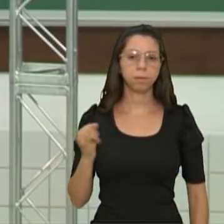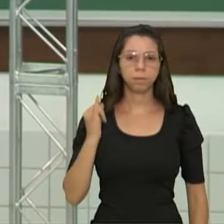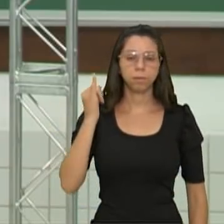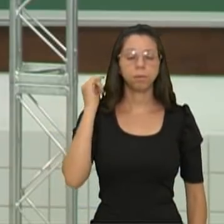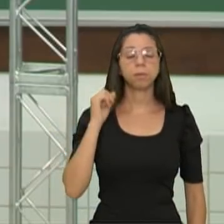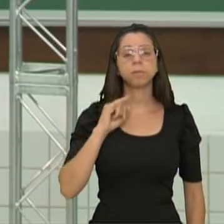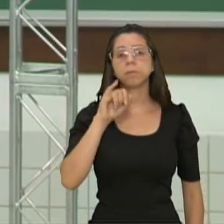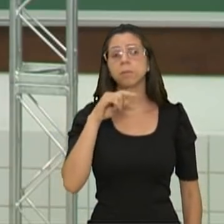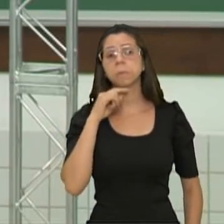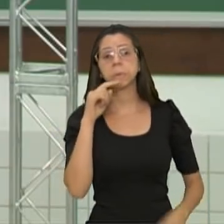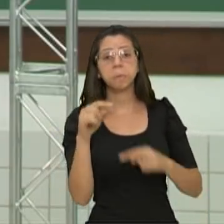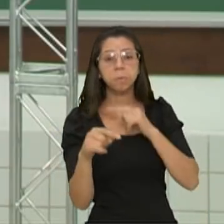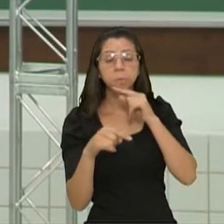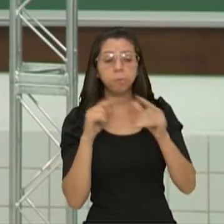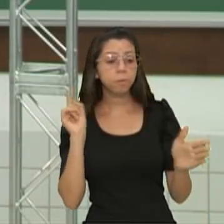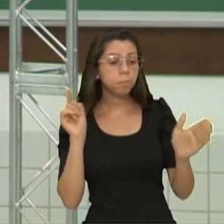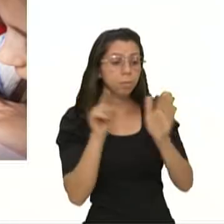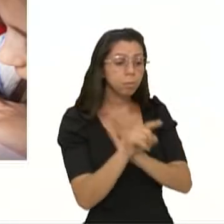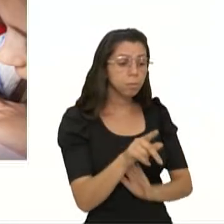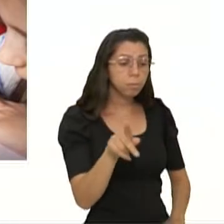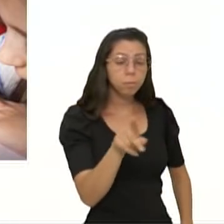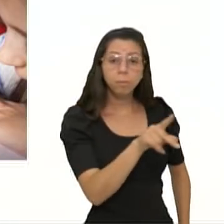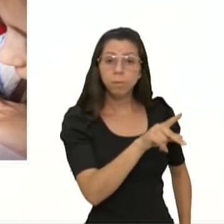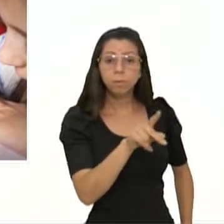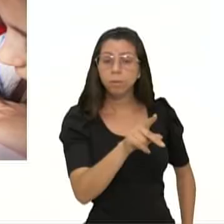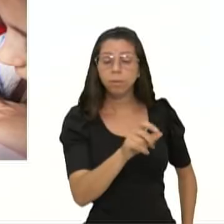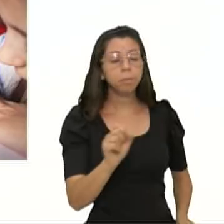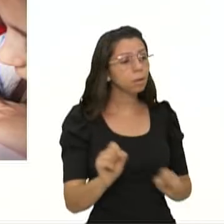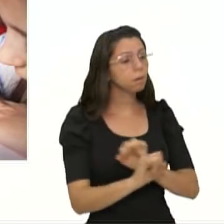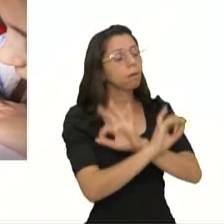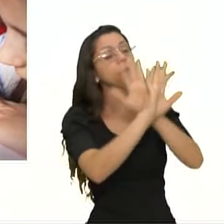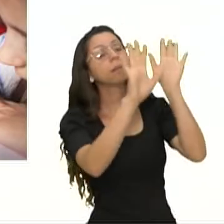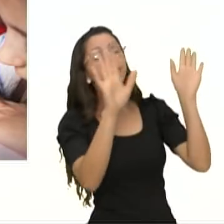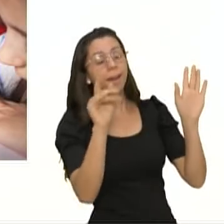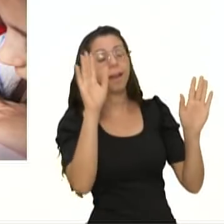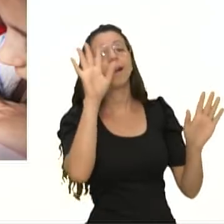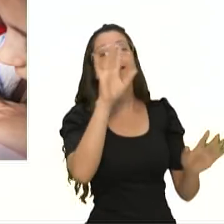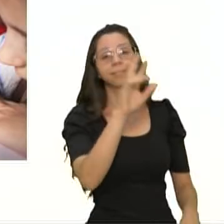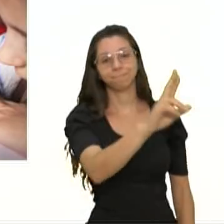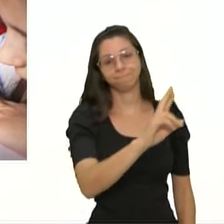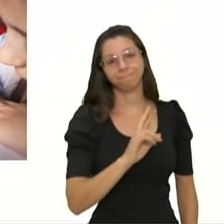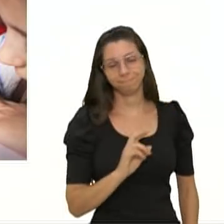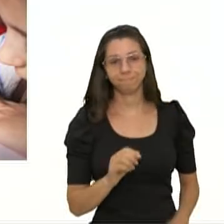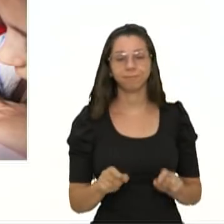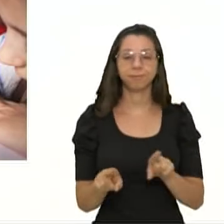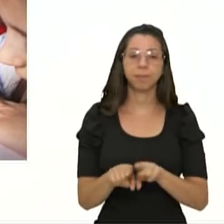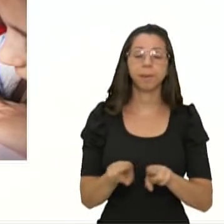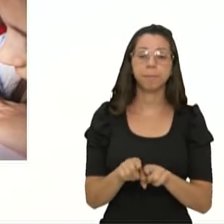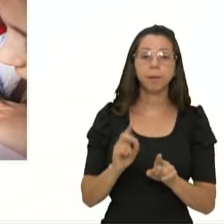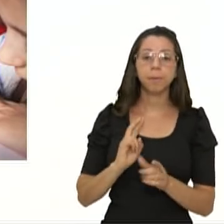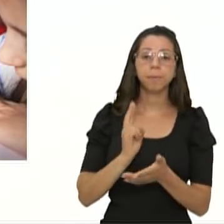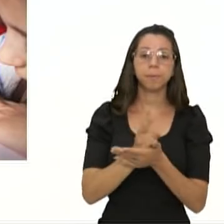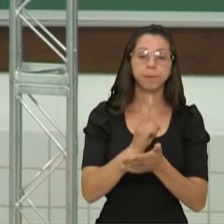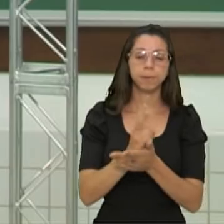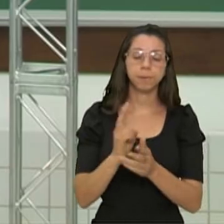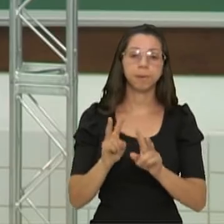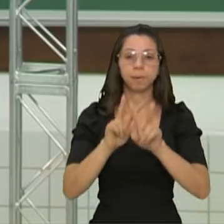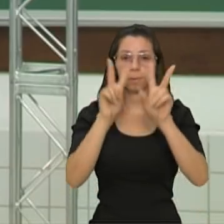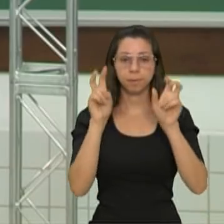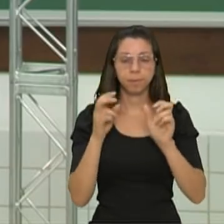caso de dúvida, procure seu professor para que ele possa esclarecer e assim também darmos continuidade ao nosso